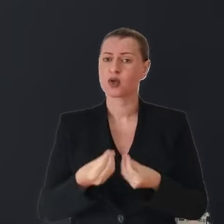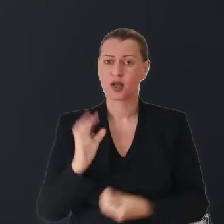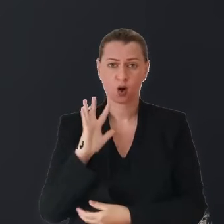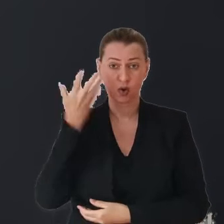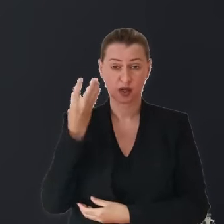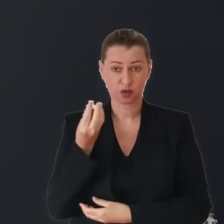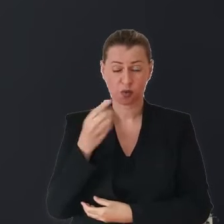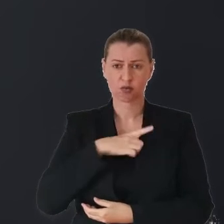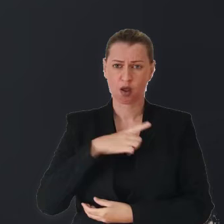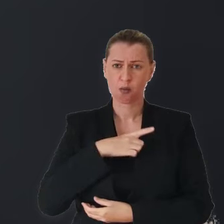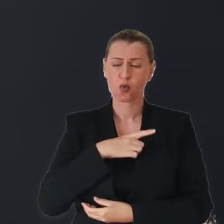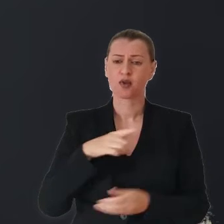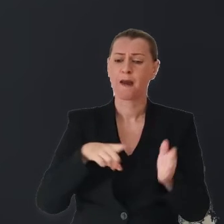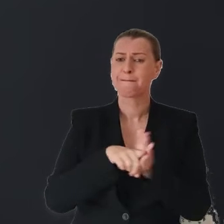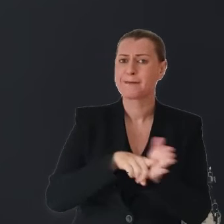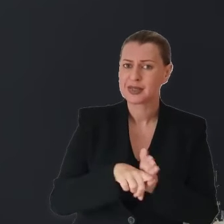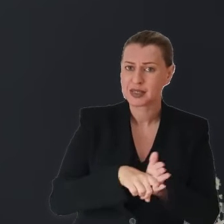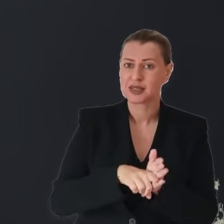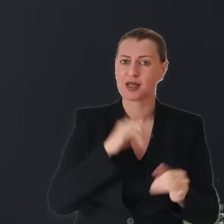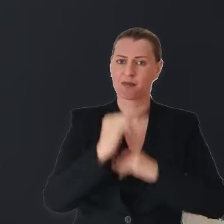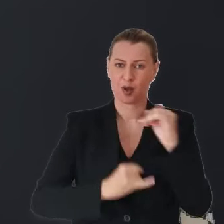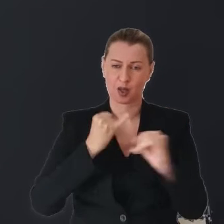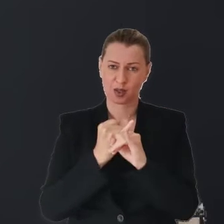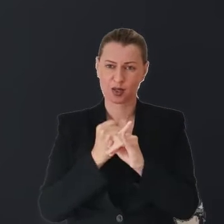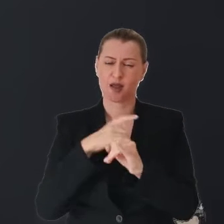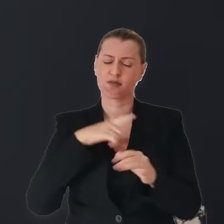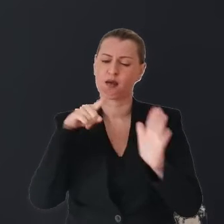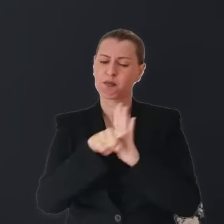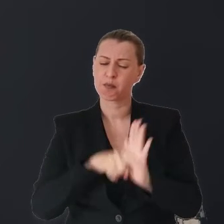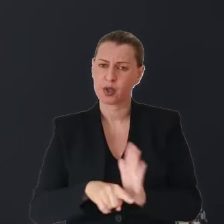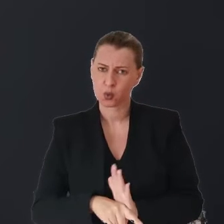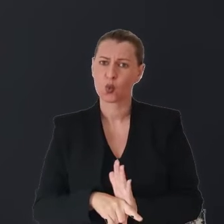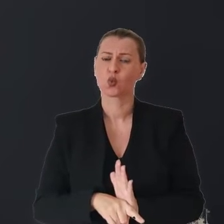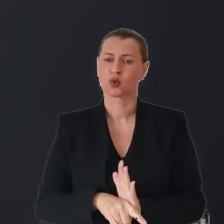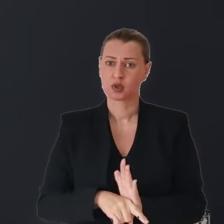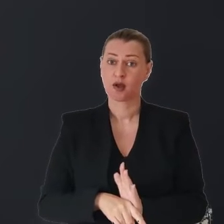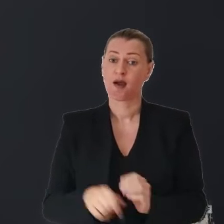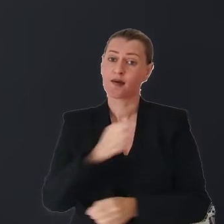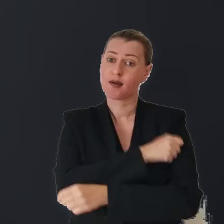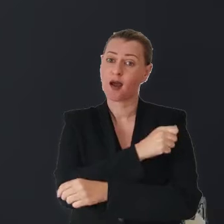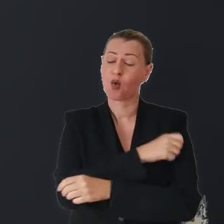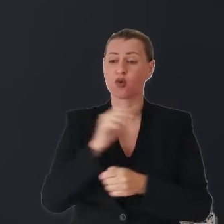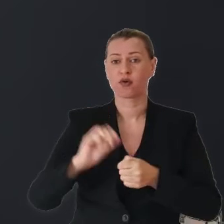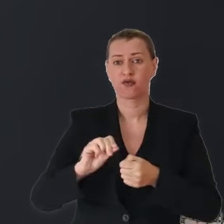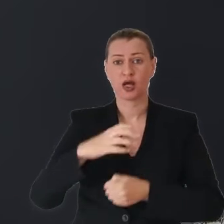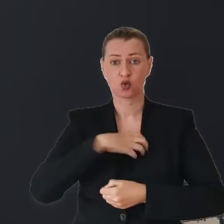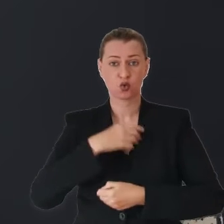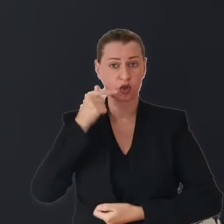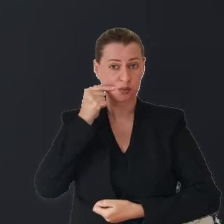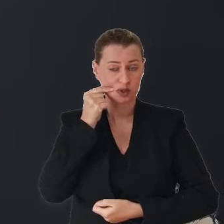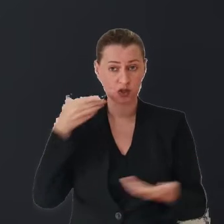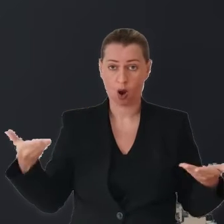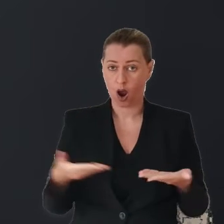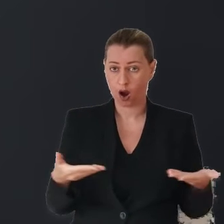muito e que veio muita pesquisa, veio pesquisas online, né? Então, questionários que os alunos talvez fariam de uma forma